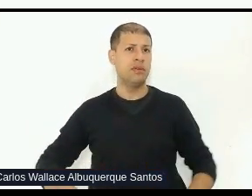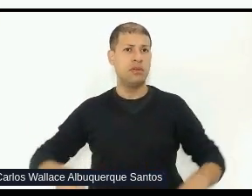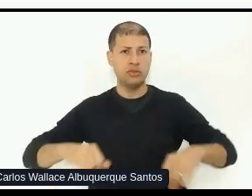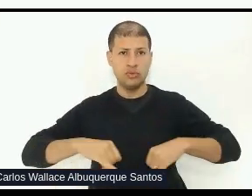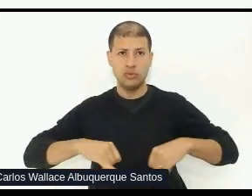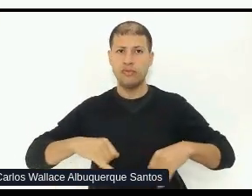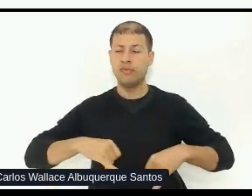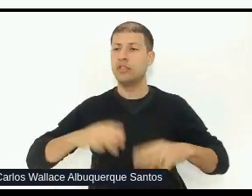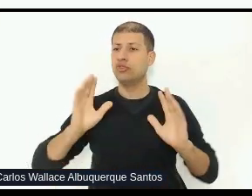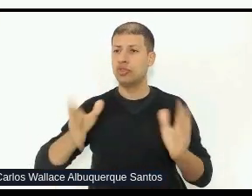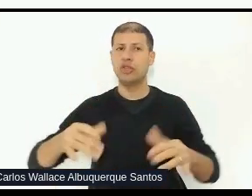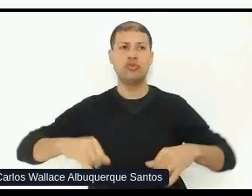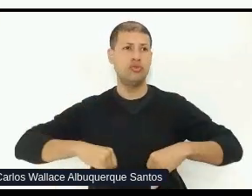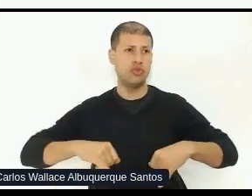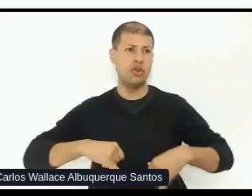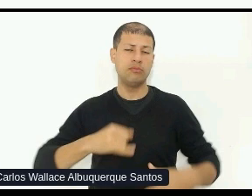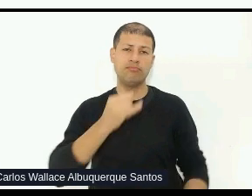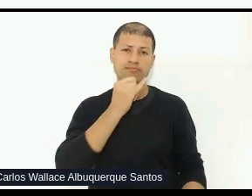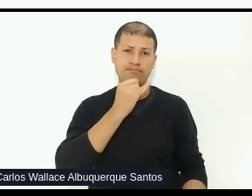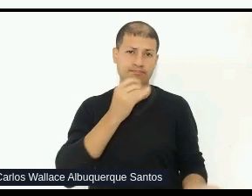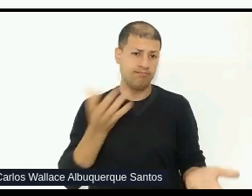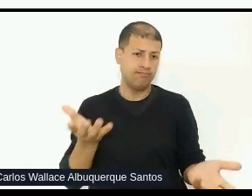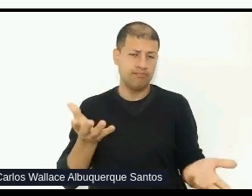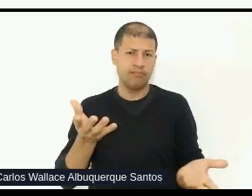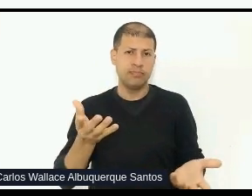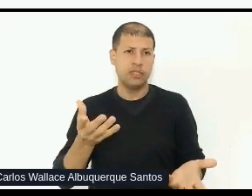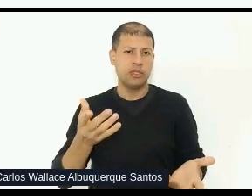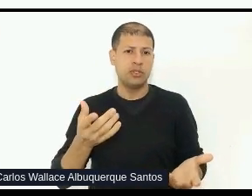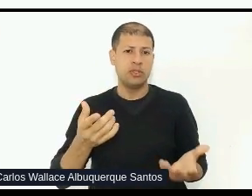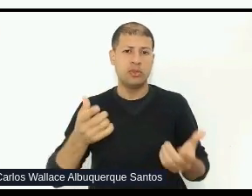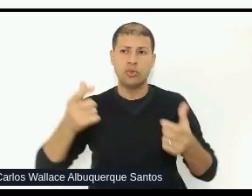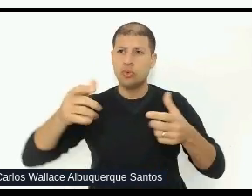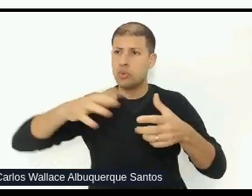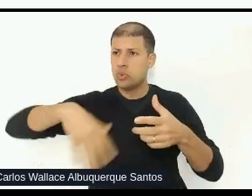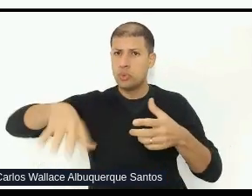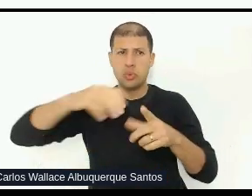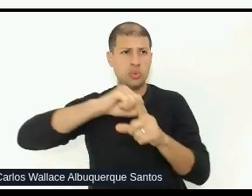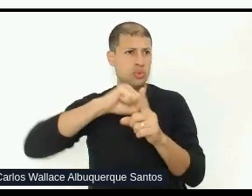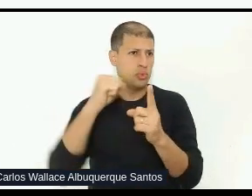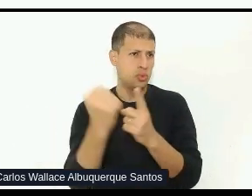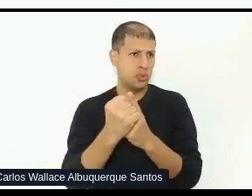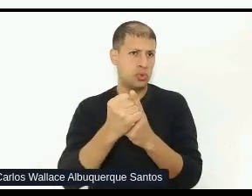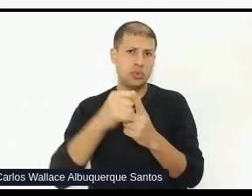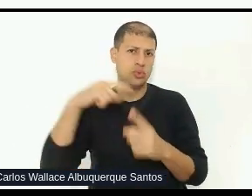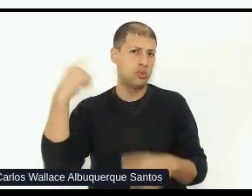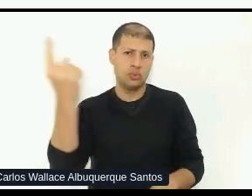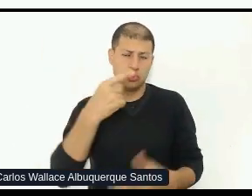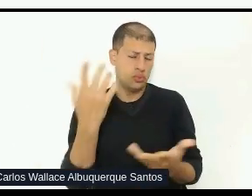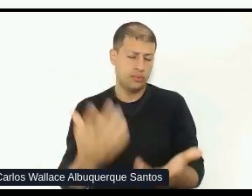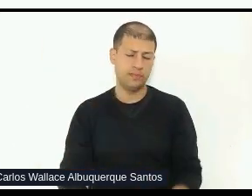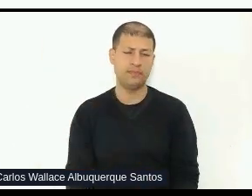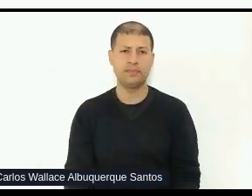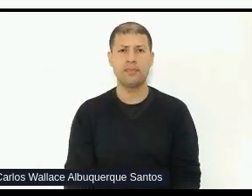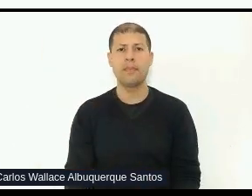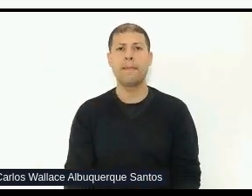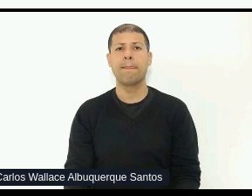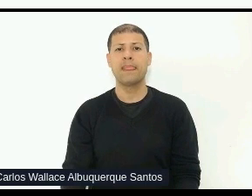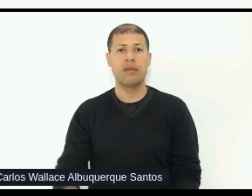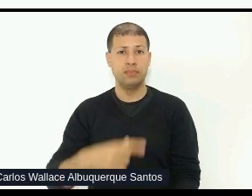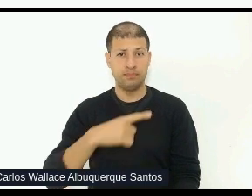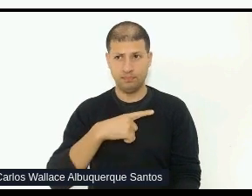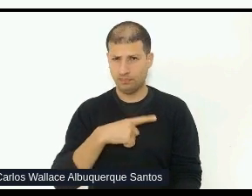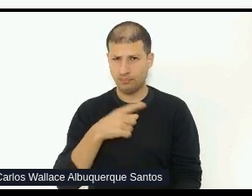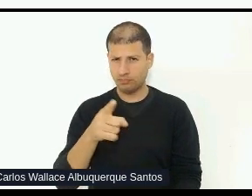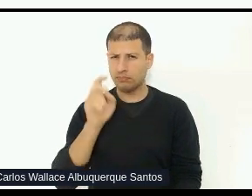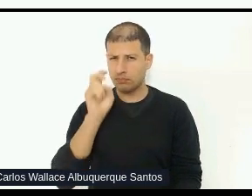sofrem, infelizmente, né, no ambiente da sociedade como um todo. Então, ter essa